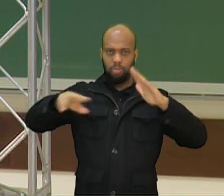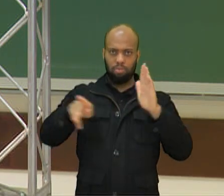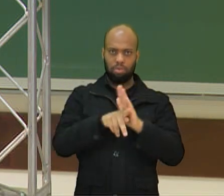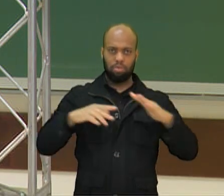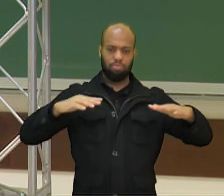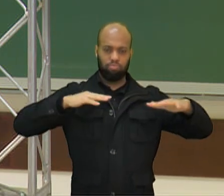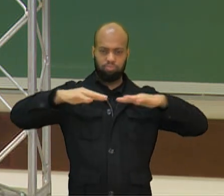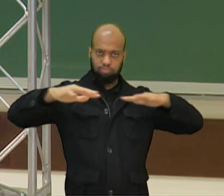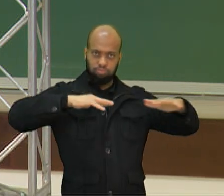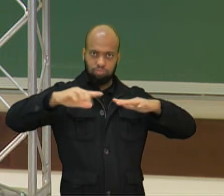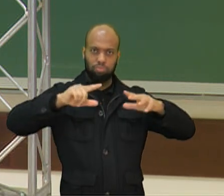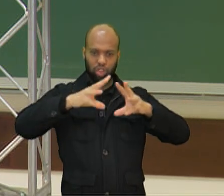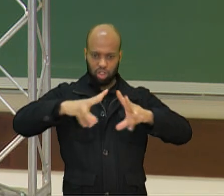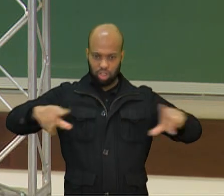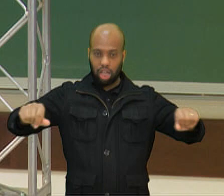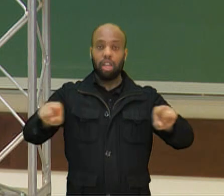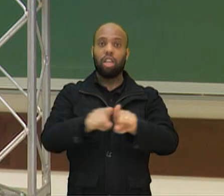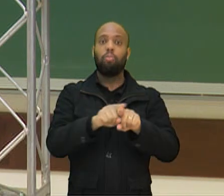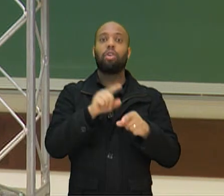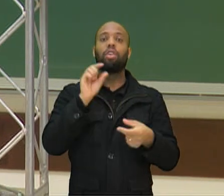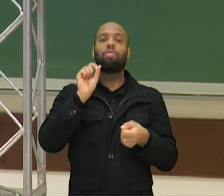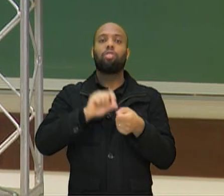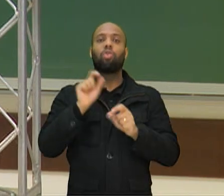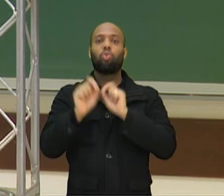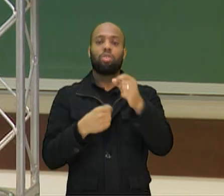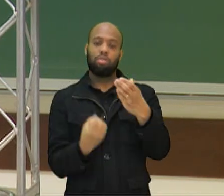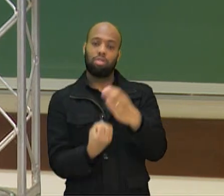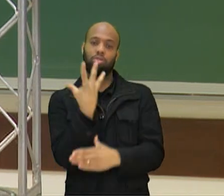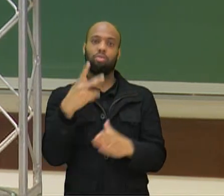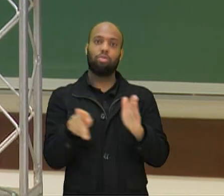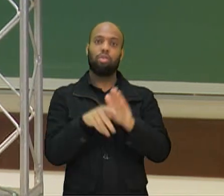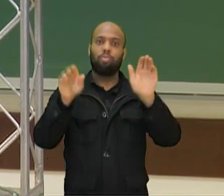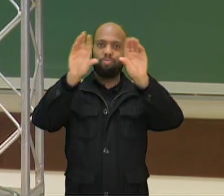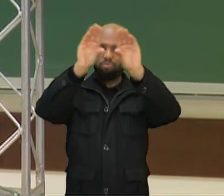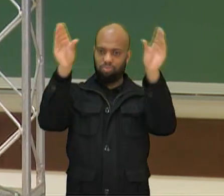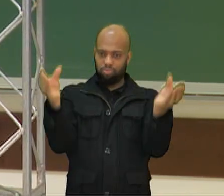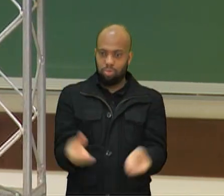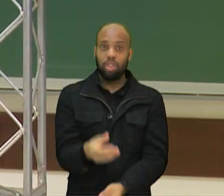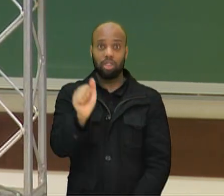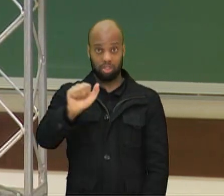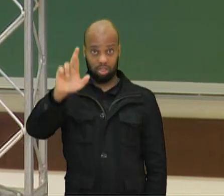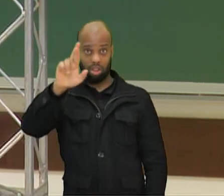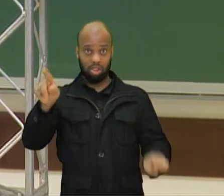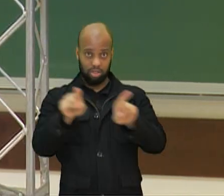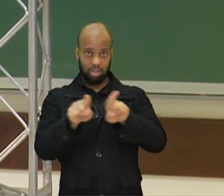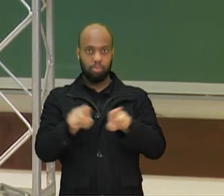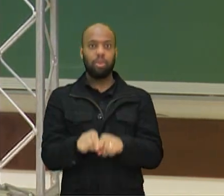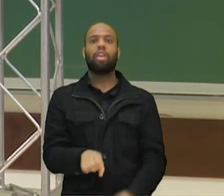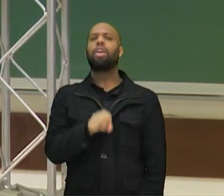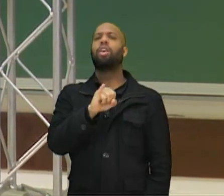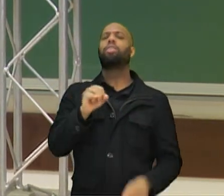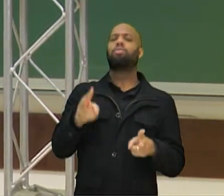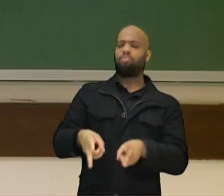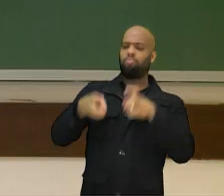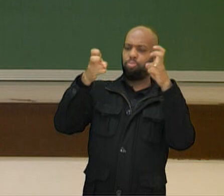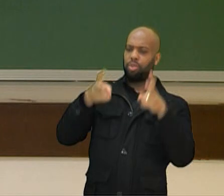planeta. E isso deu origem à atmosfera também. E se a gente perceber e acompanhar no